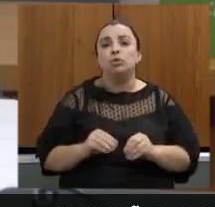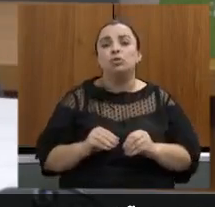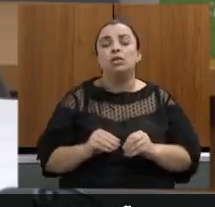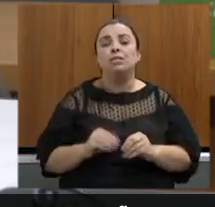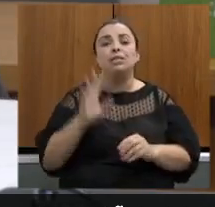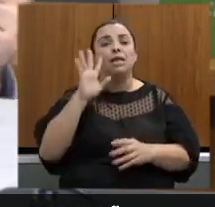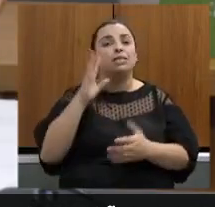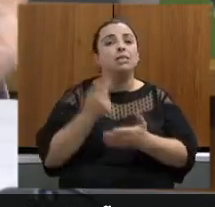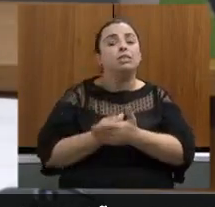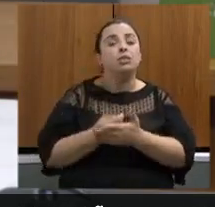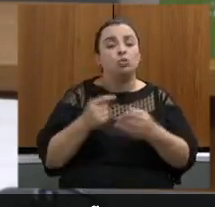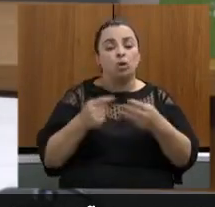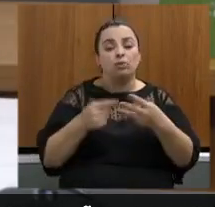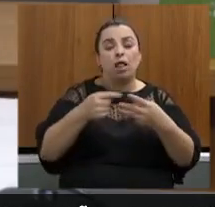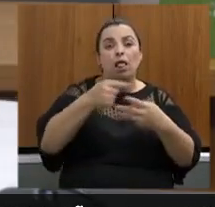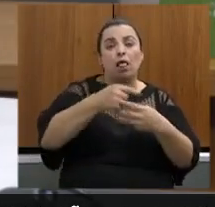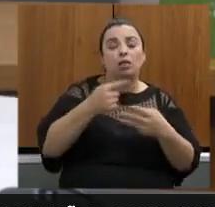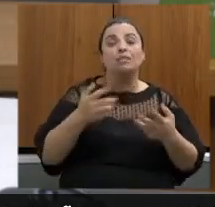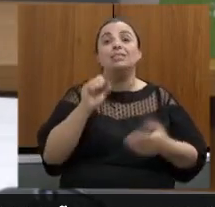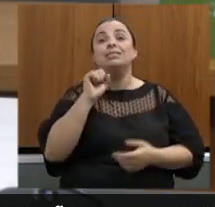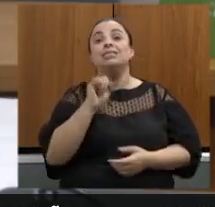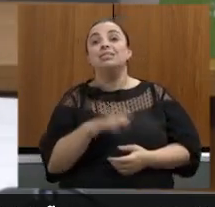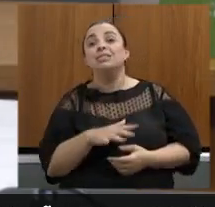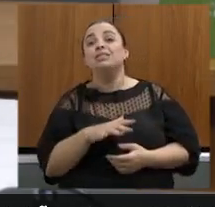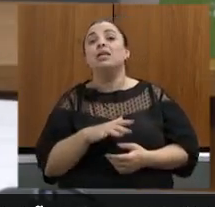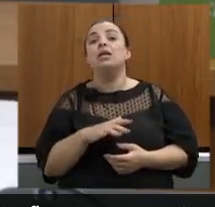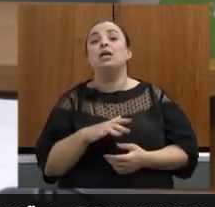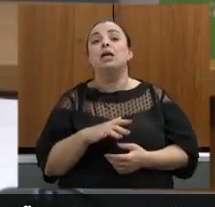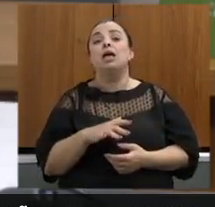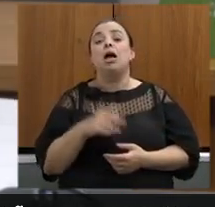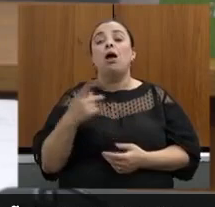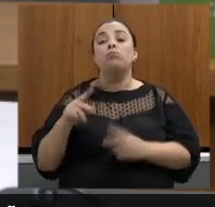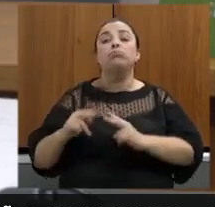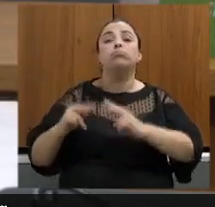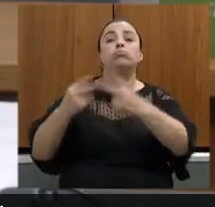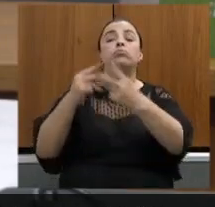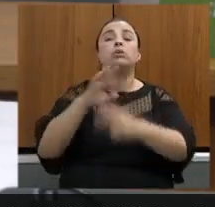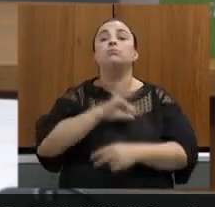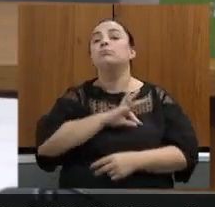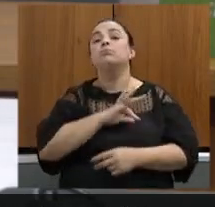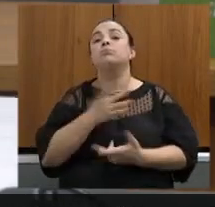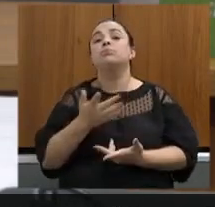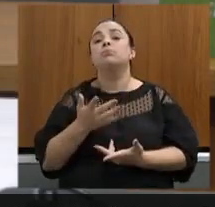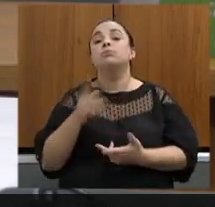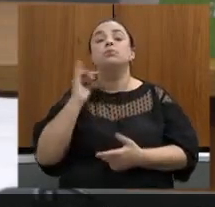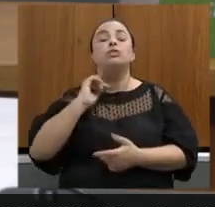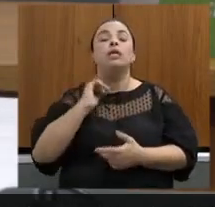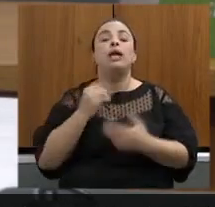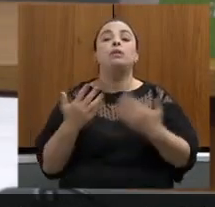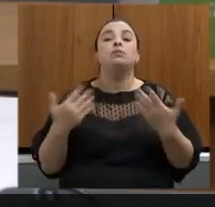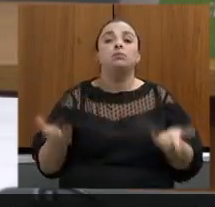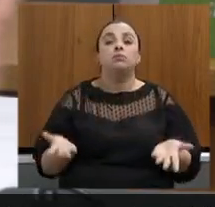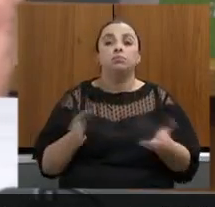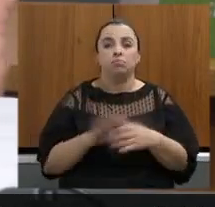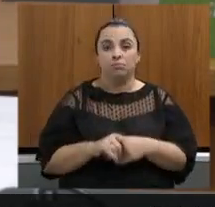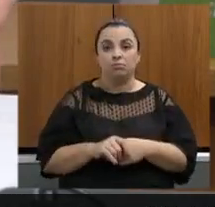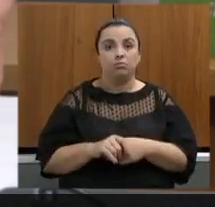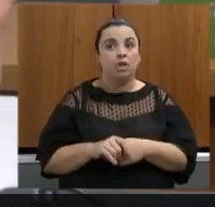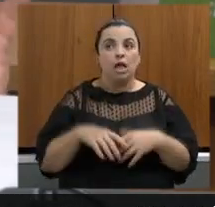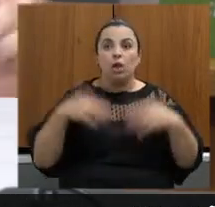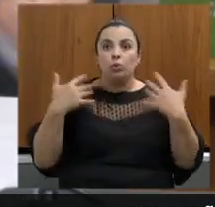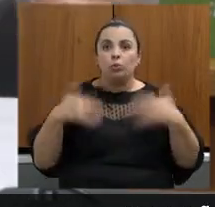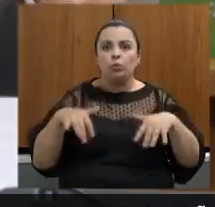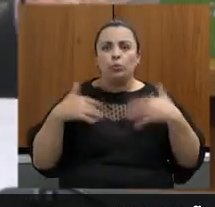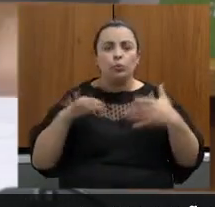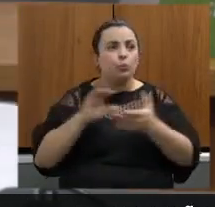mencionadas nas carreiras dos Servidores Públicos civis e militares de Minas o desespero a presidente tá todo mundo